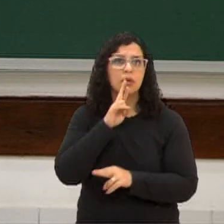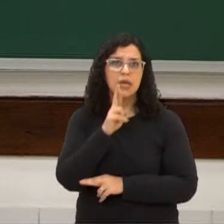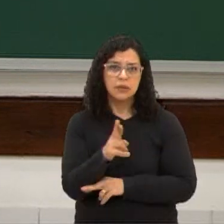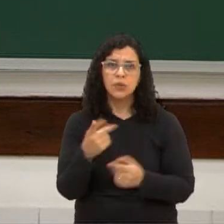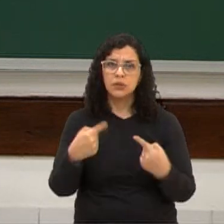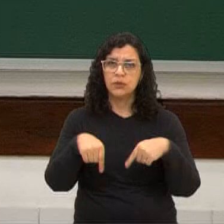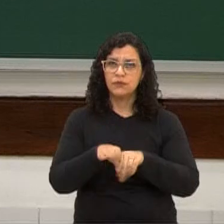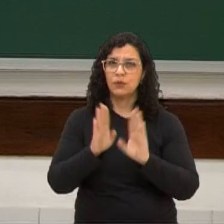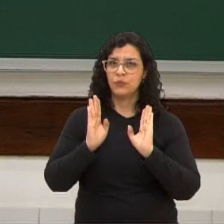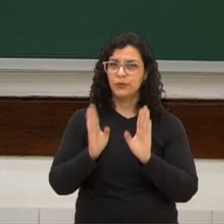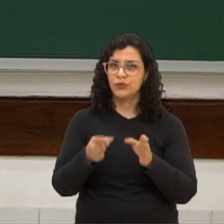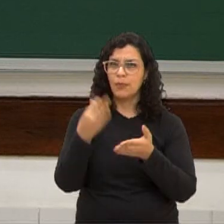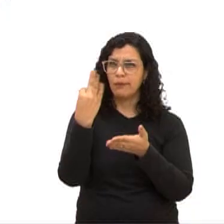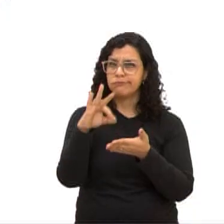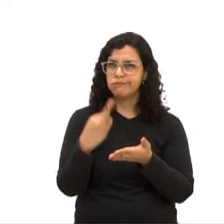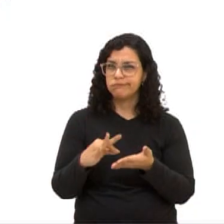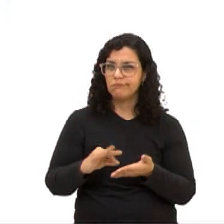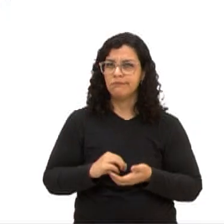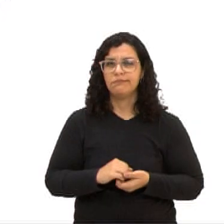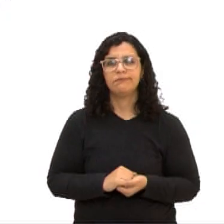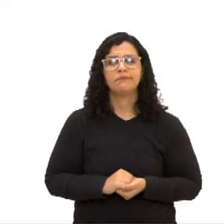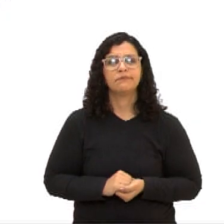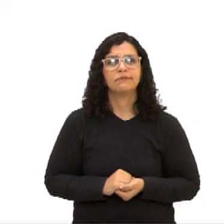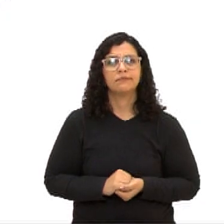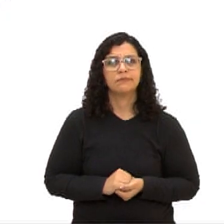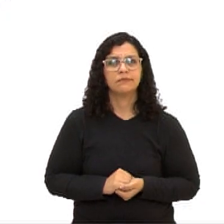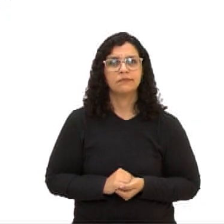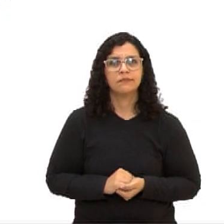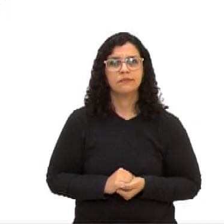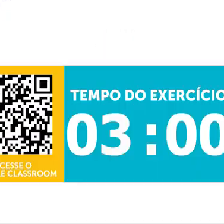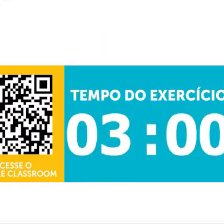para mim e a gente já volta para conversar sobre isso.